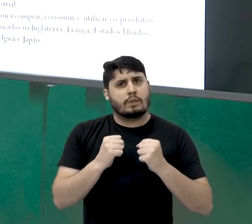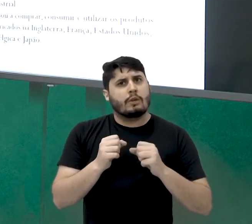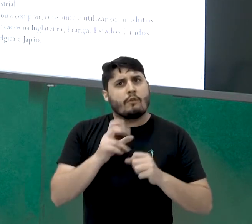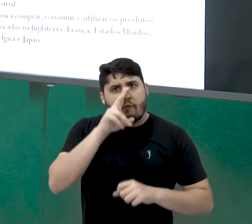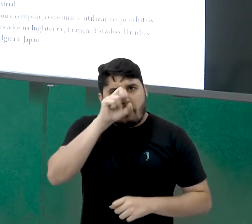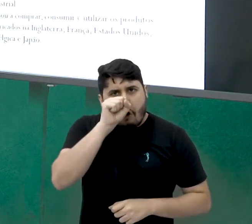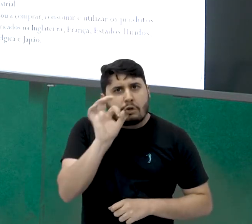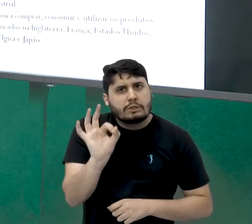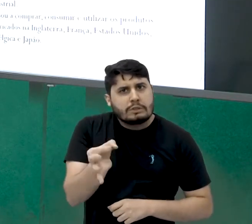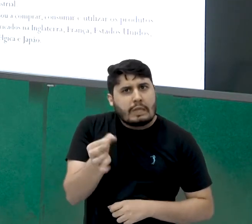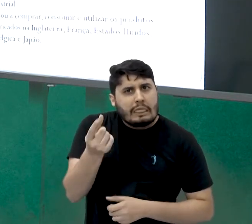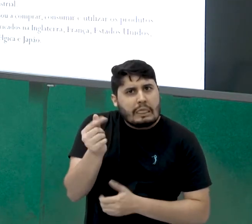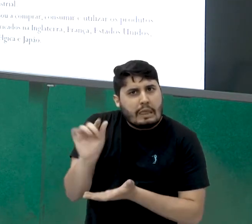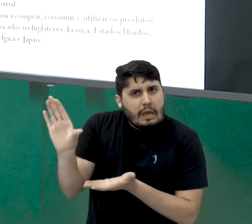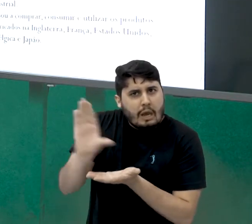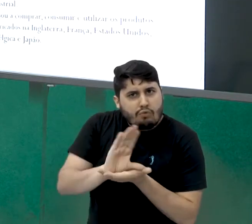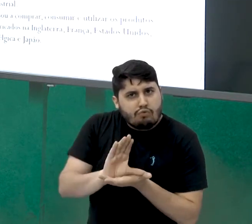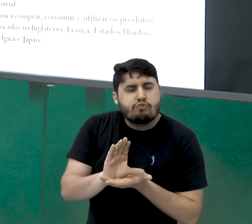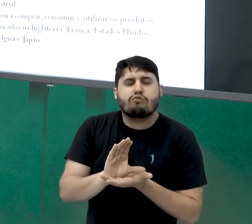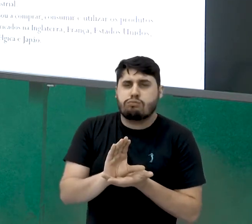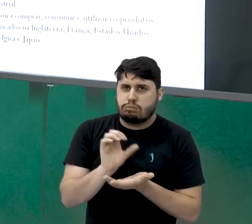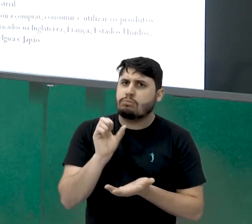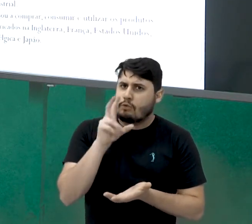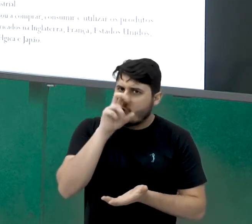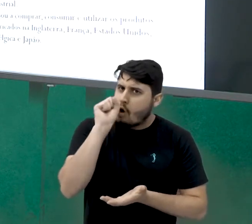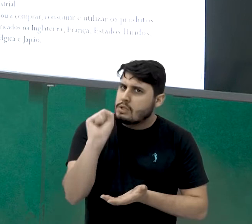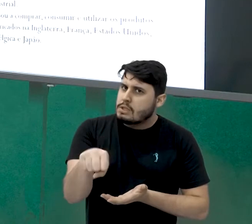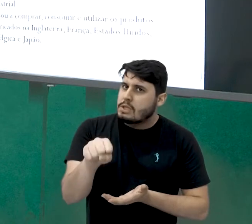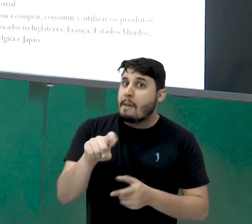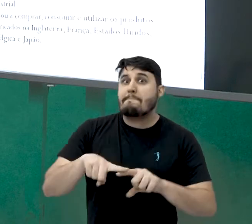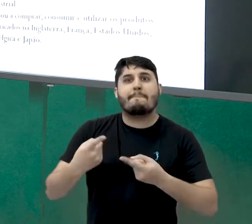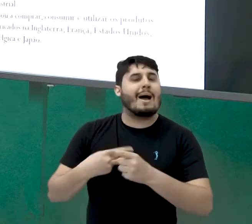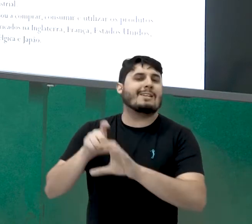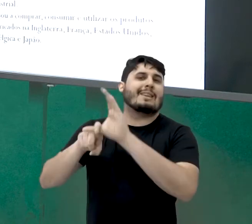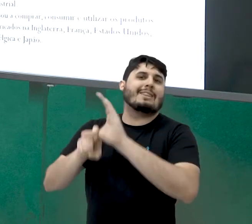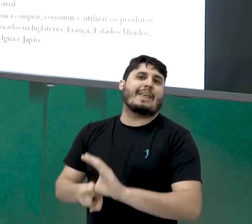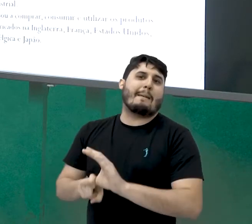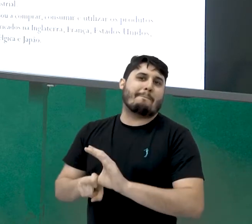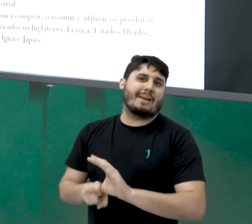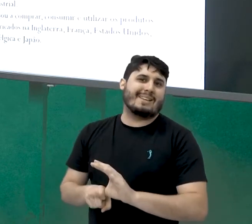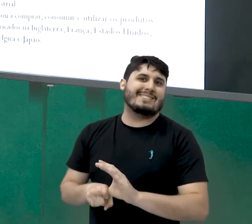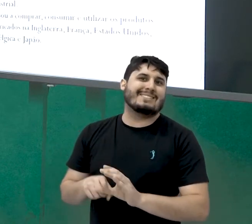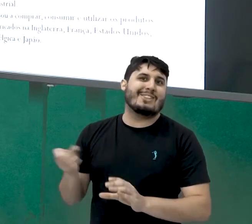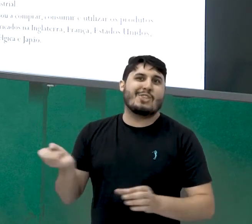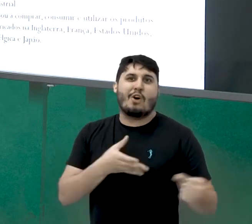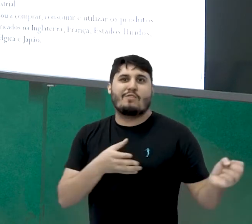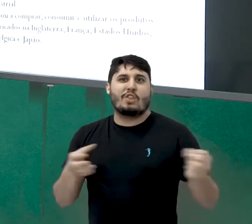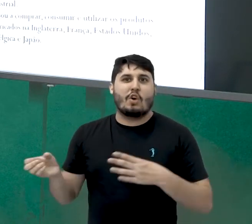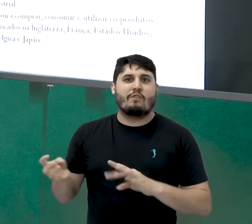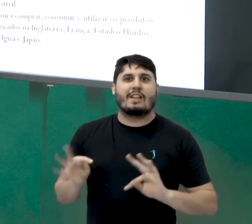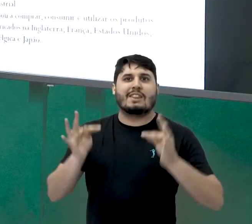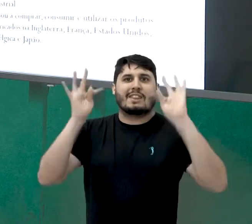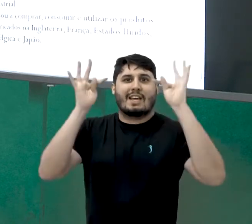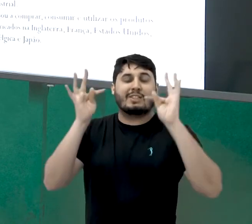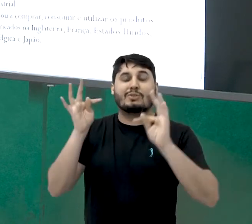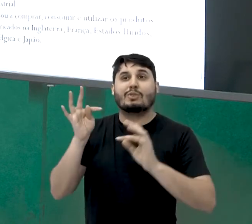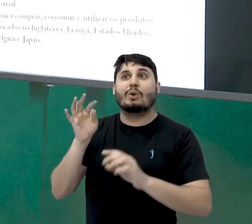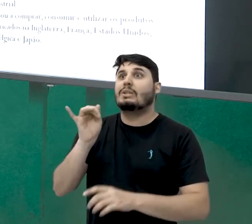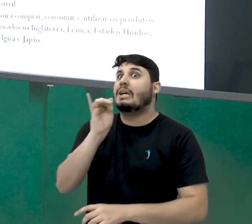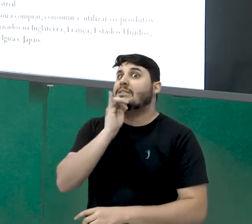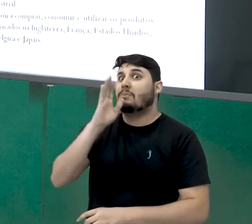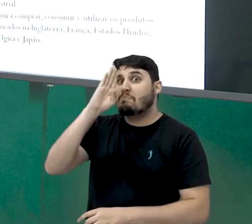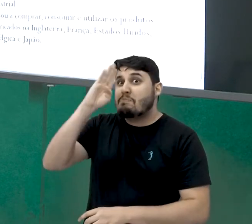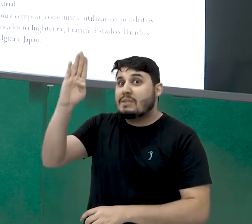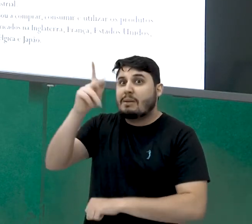ela é altamente dependente em relação às inovações técnicas e científicas dos chamados países centrais do